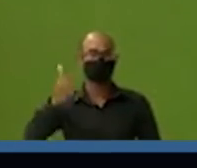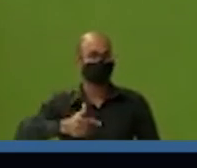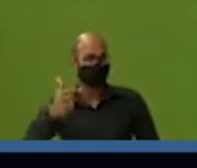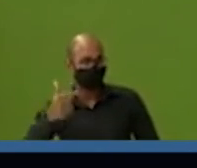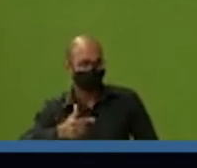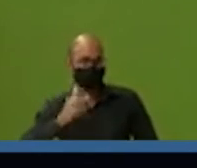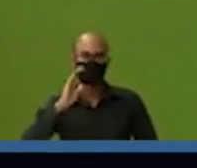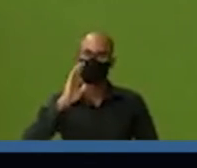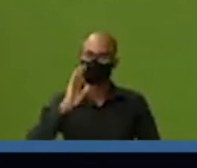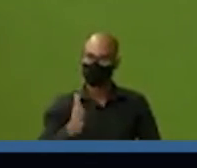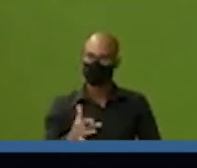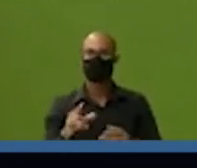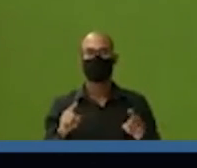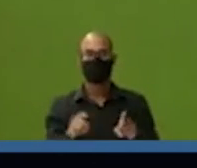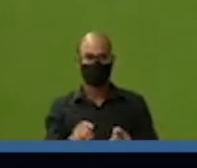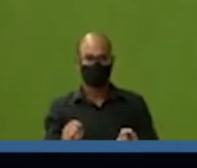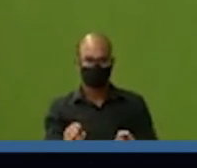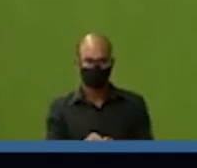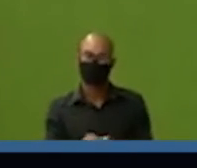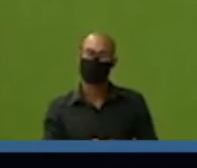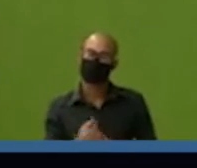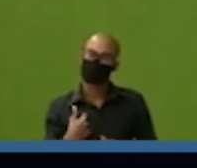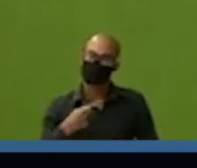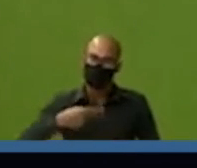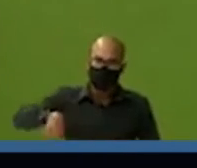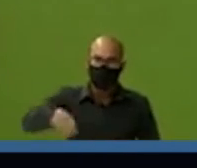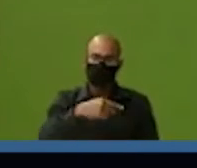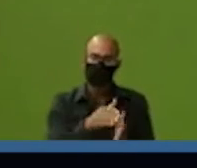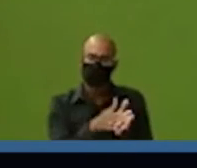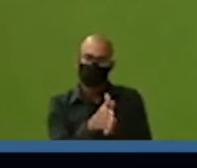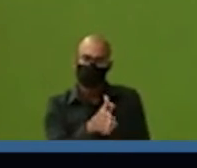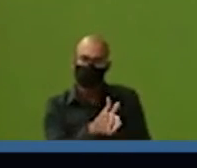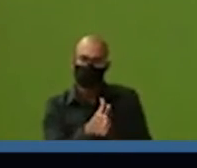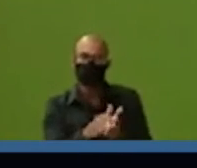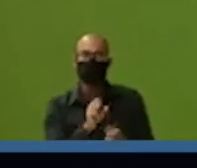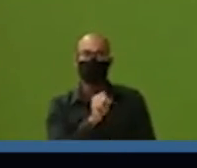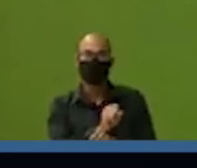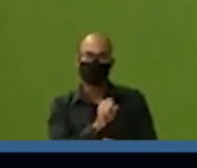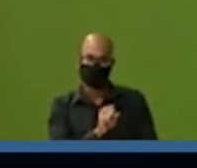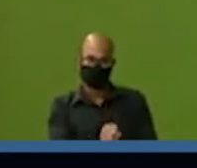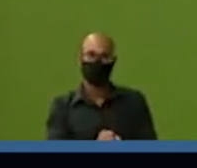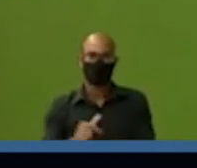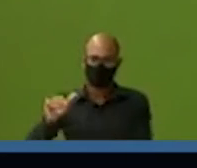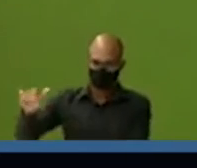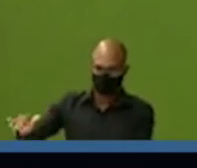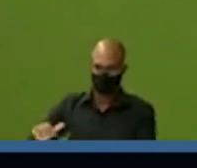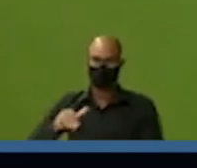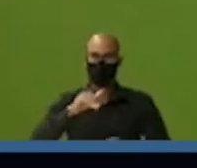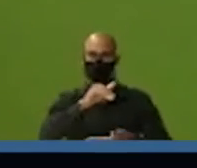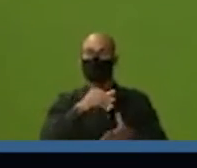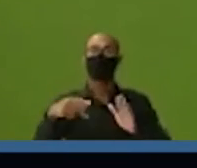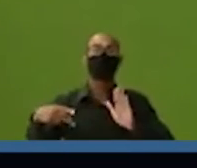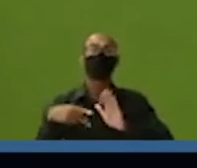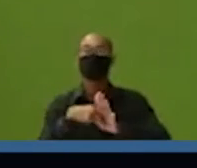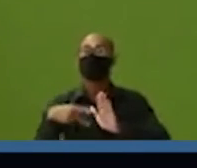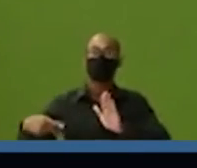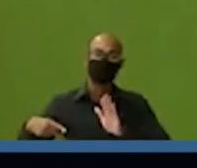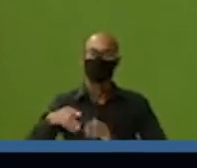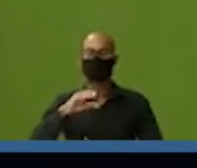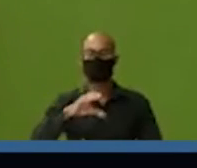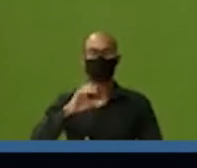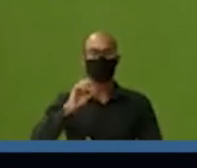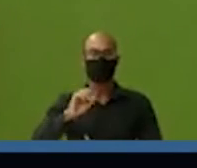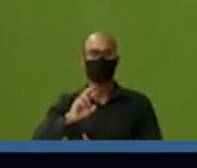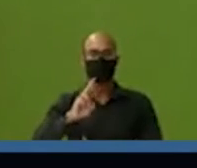da segunda dose. E nós estamos aguardando aí a remessa de vacina da Coronavac para a gente poder